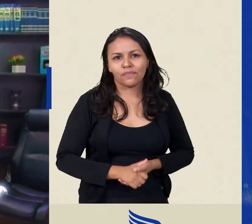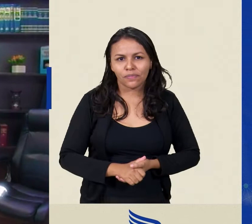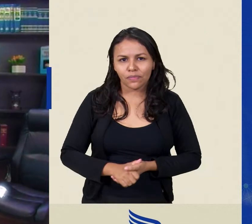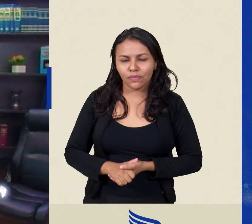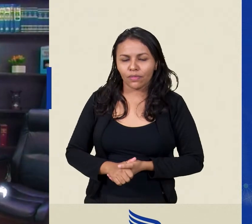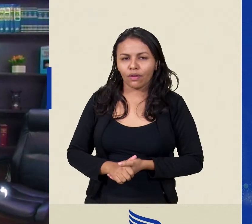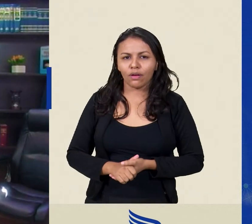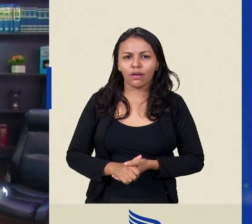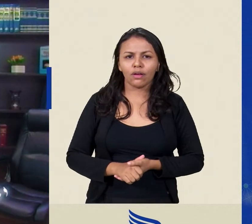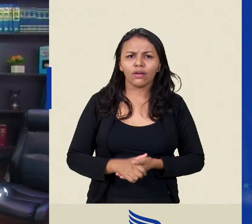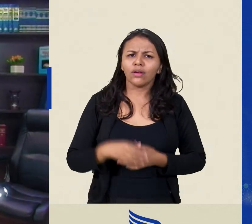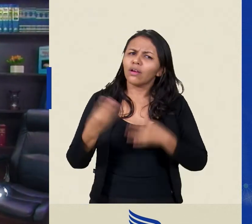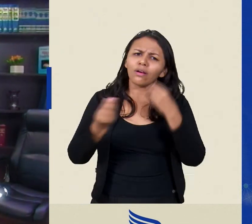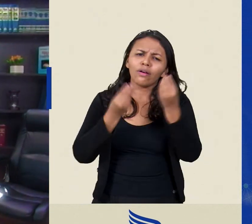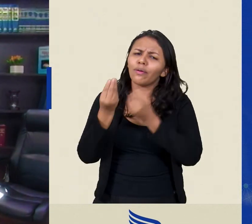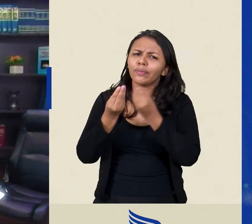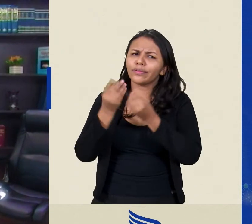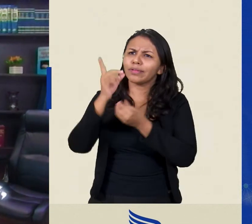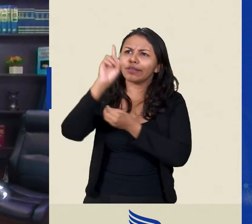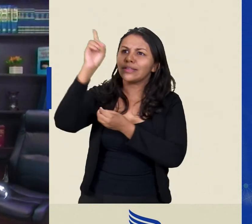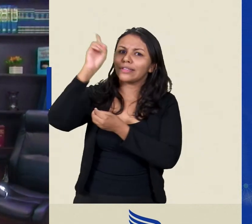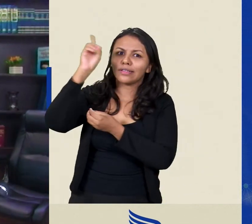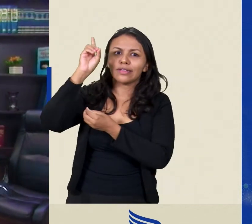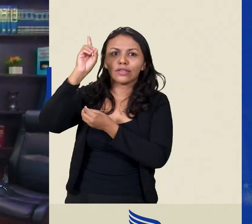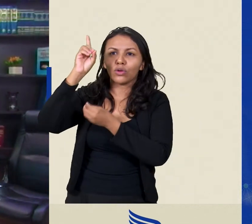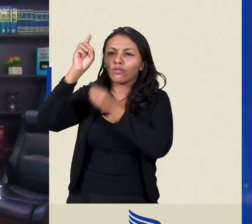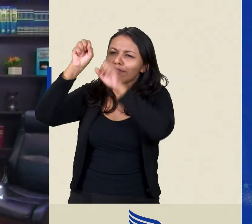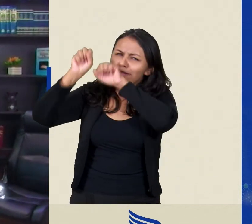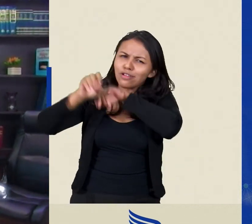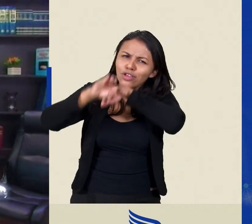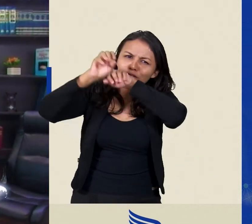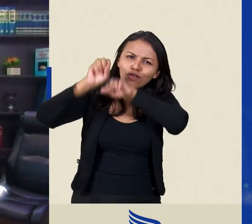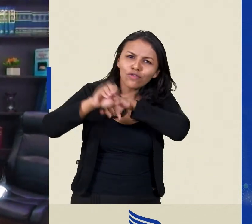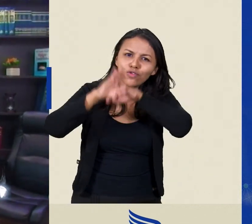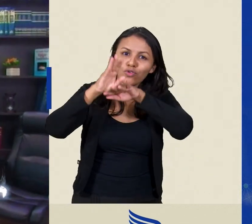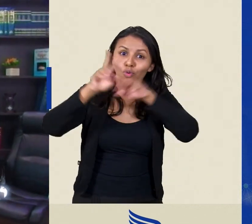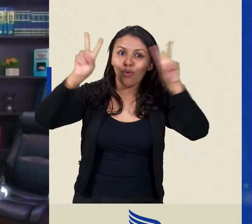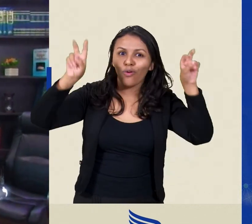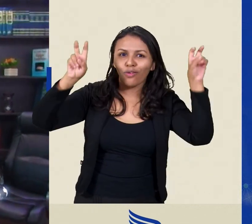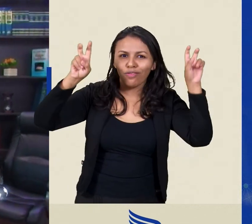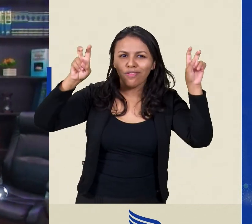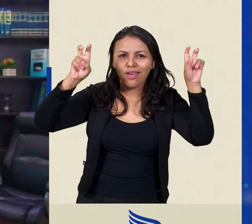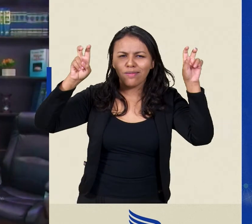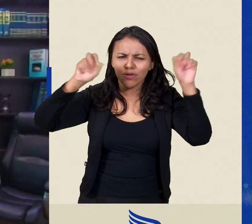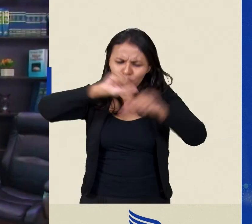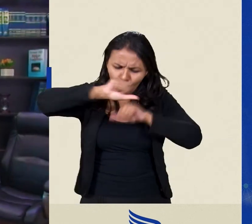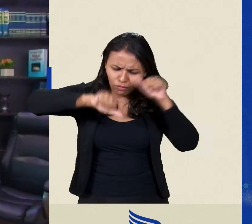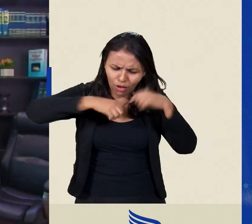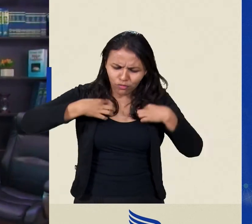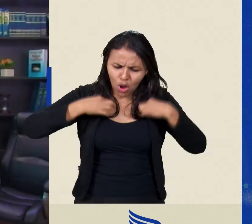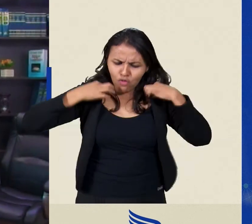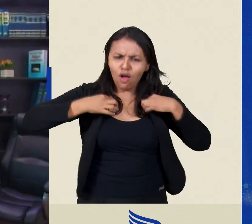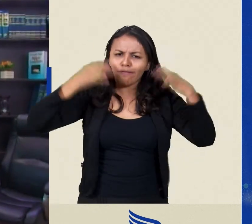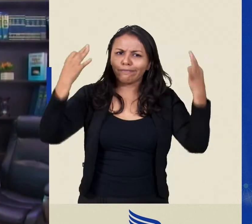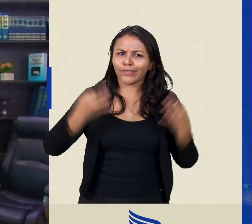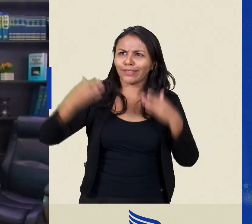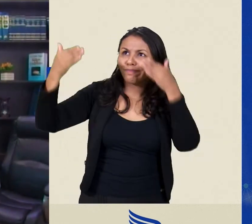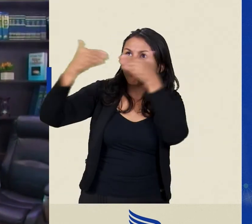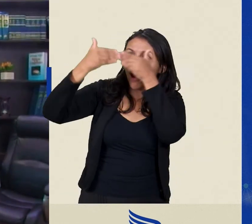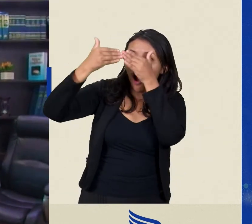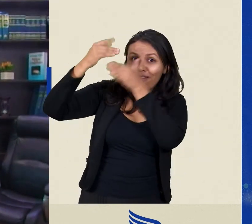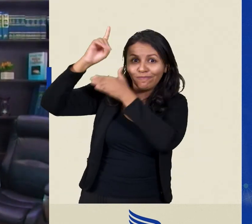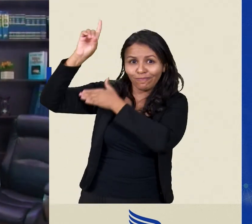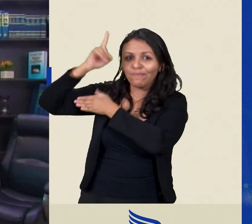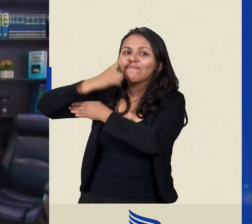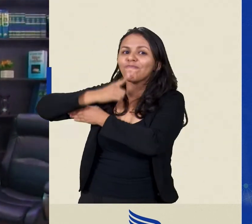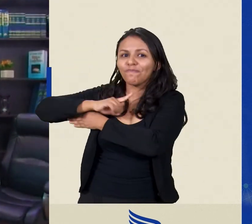como Deus enviou a luz sobre a reforma do vestuário. Enquanto esta questão era um